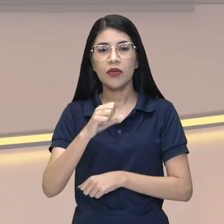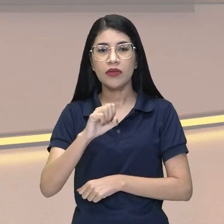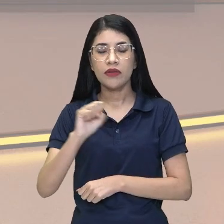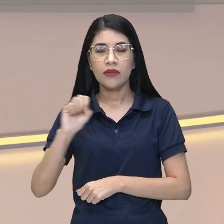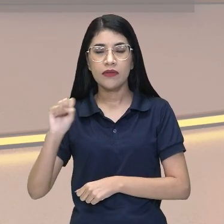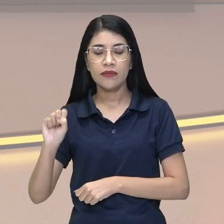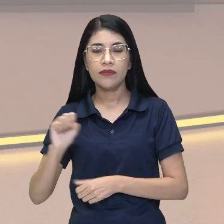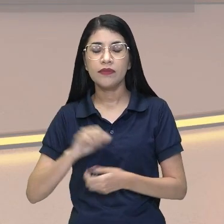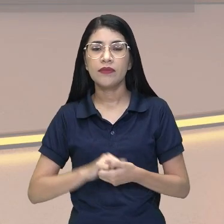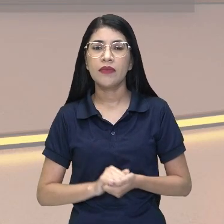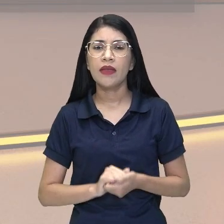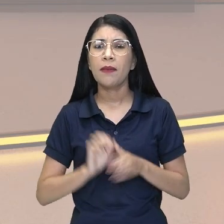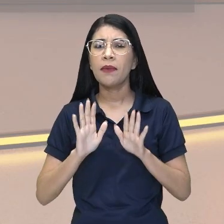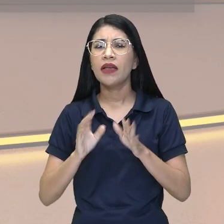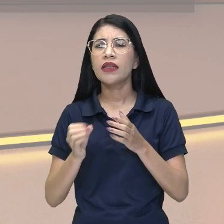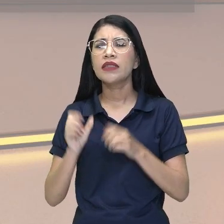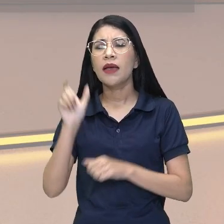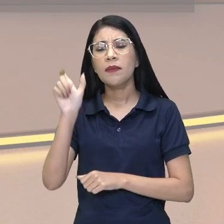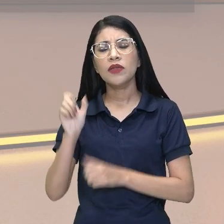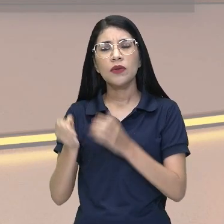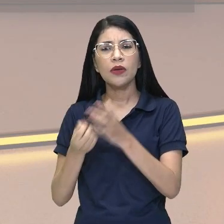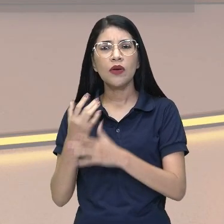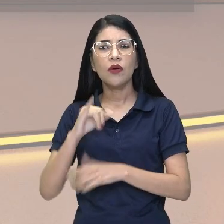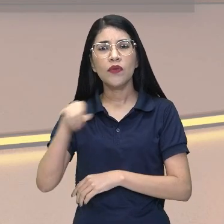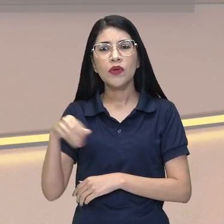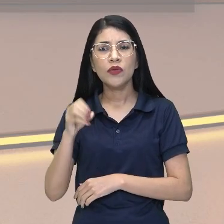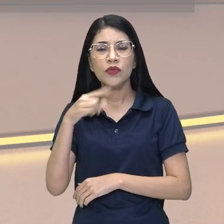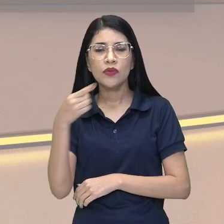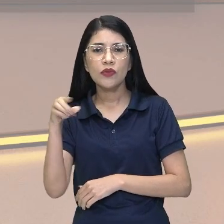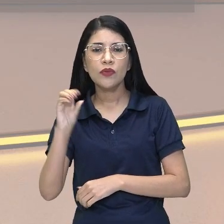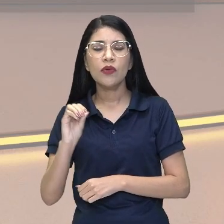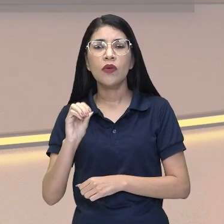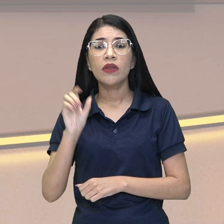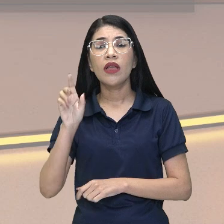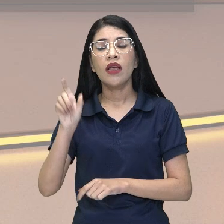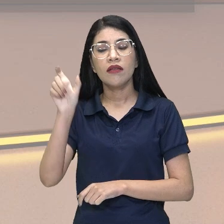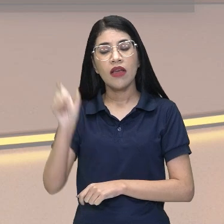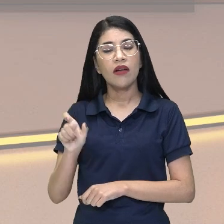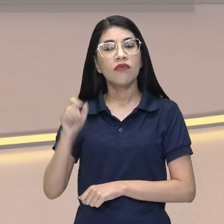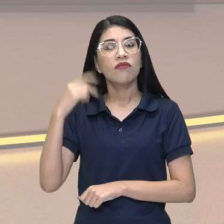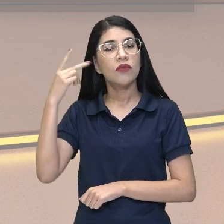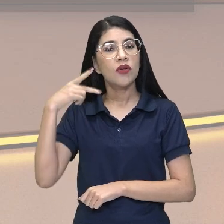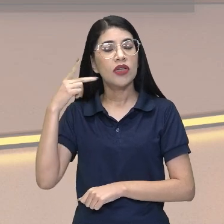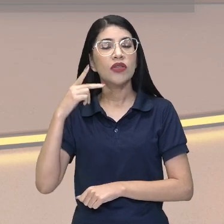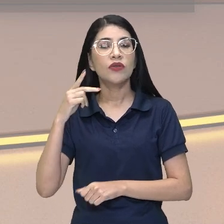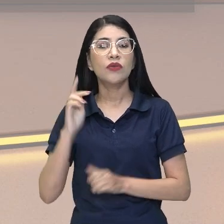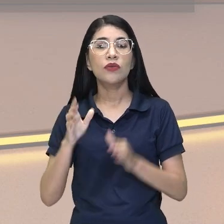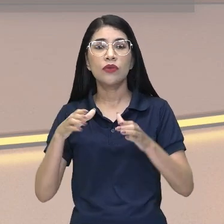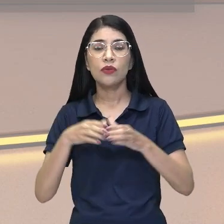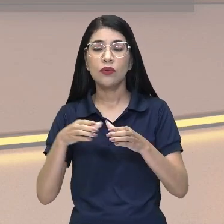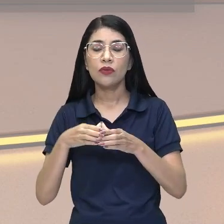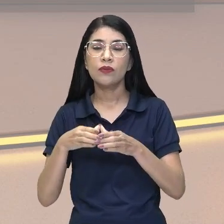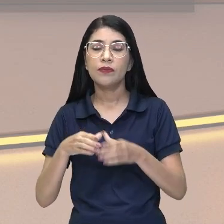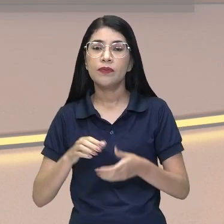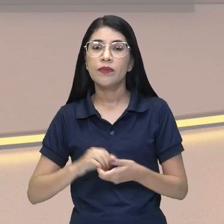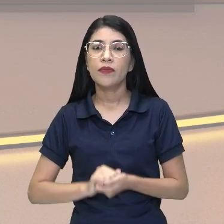se deu? Quem foi que criou a lei? Foi João Alfredo, que era um político do Partido Conservador. Ele